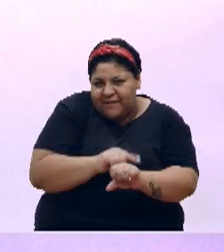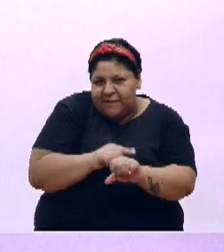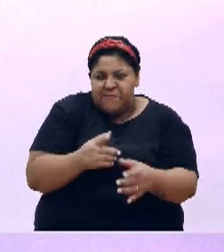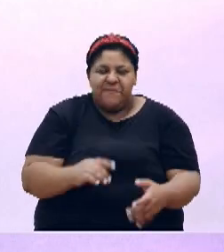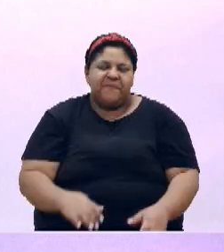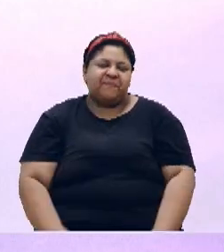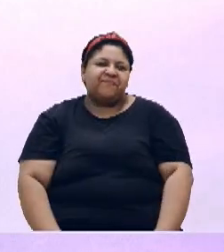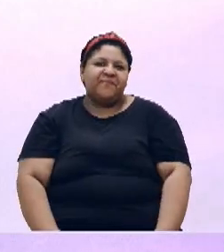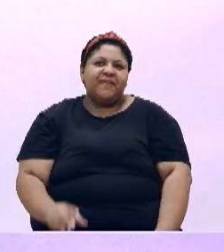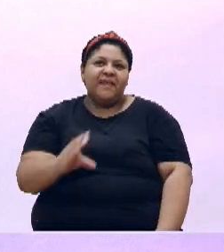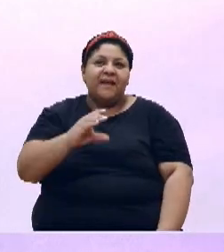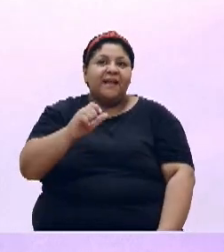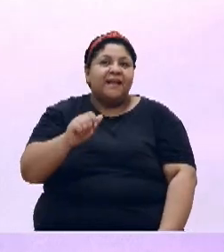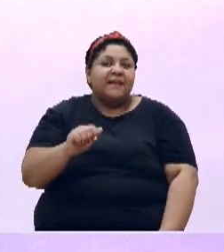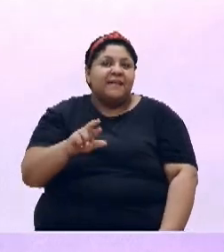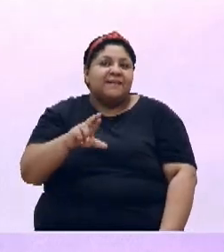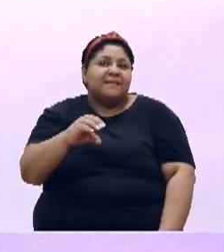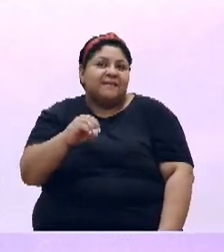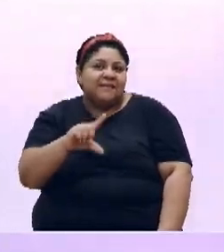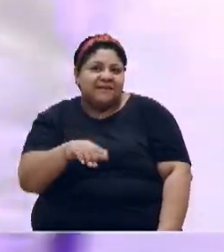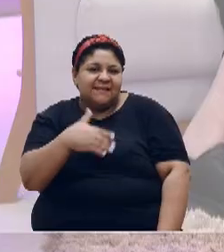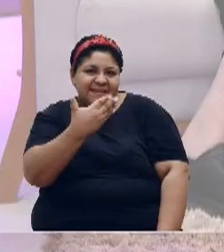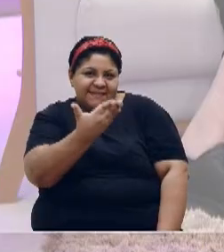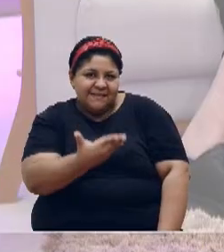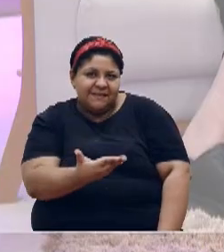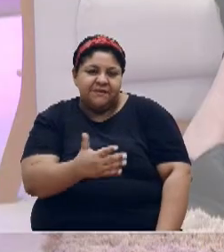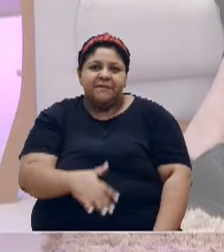Certo. Carol,